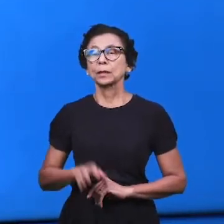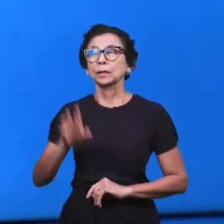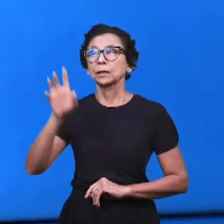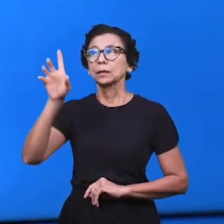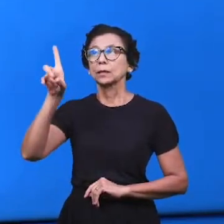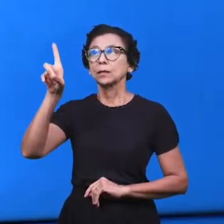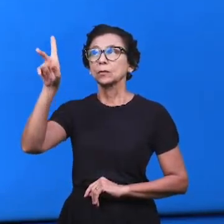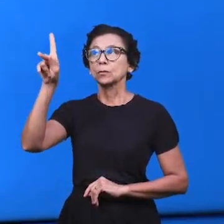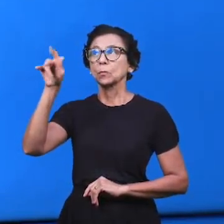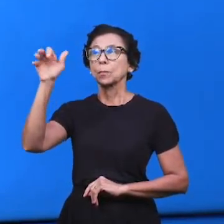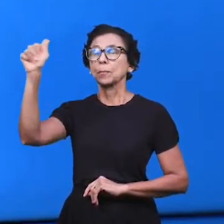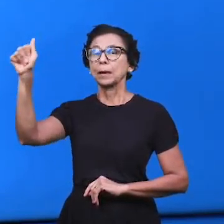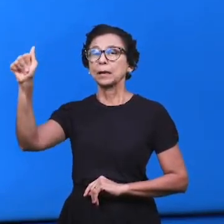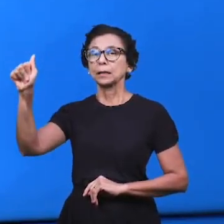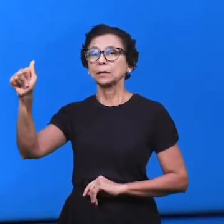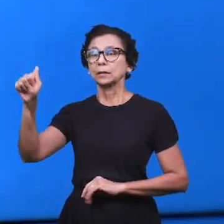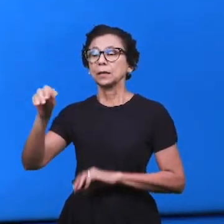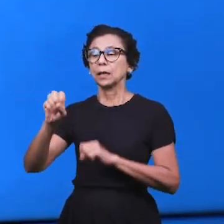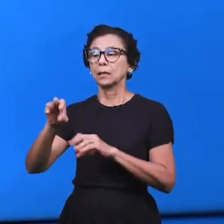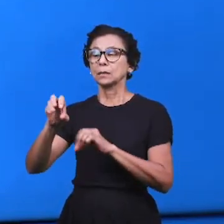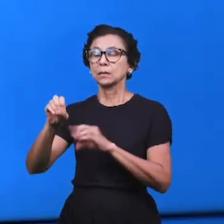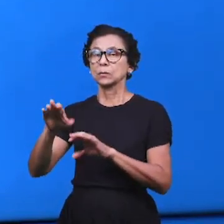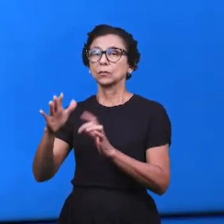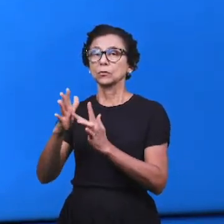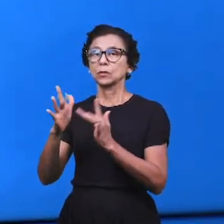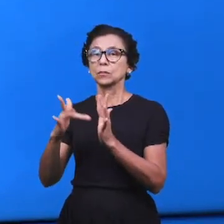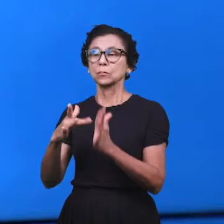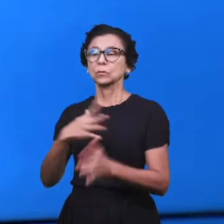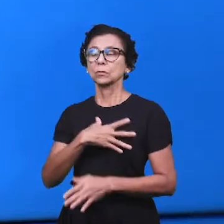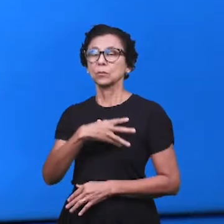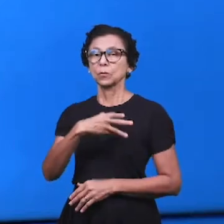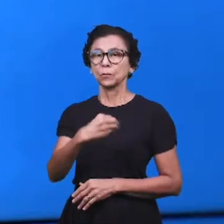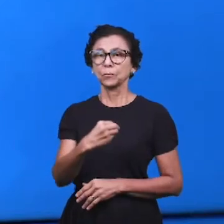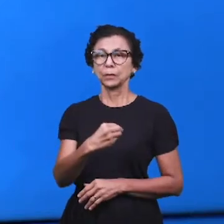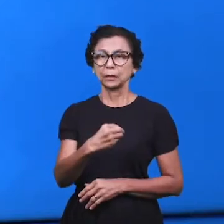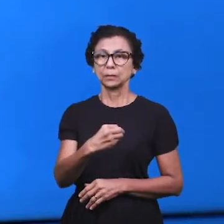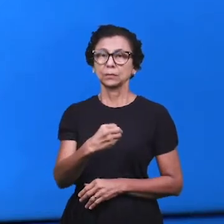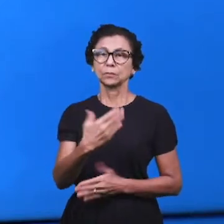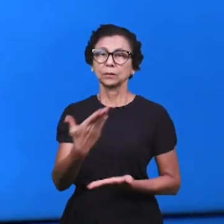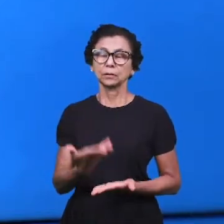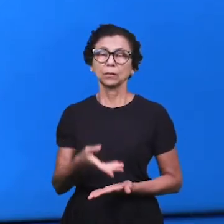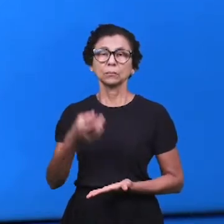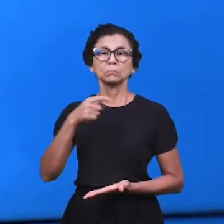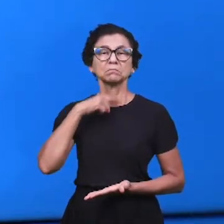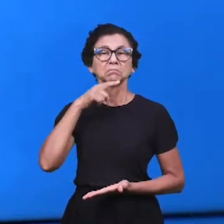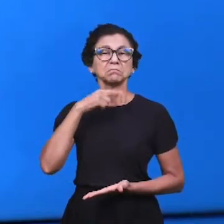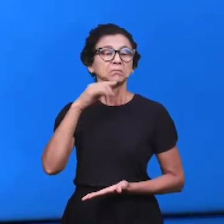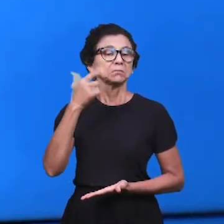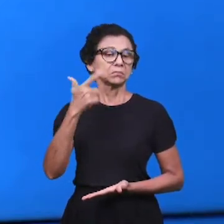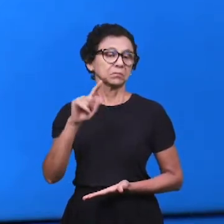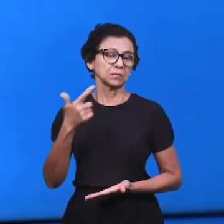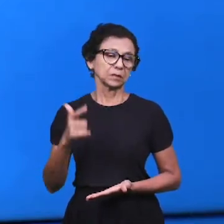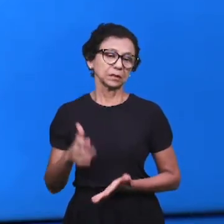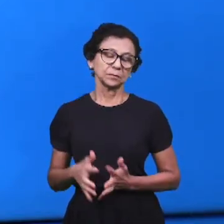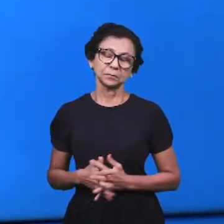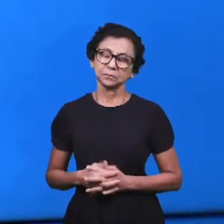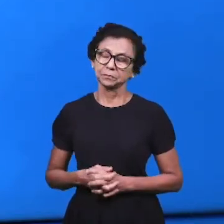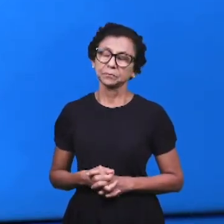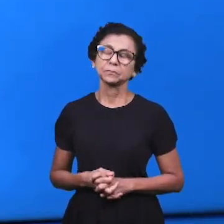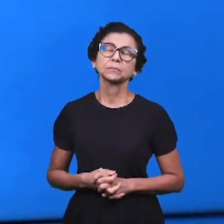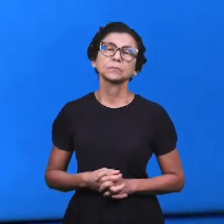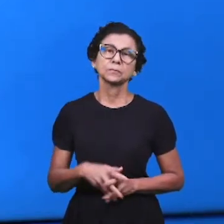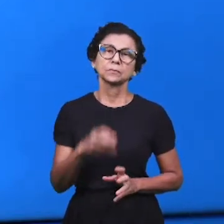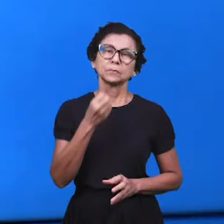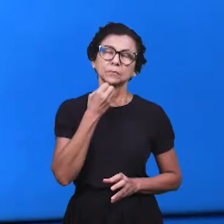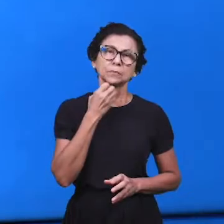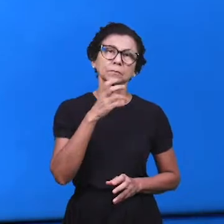Pai, ela é pronunciada pelo Filho, e essa verdade, ela é absoluta. Muito bem colocado nesse exemplo citado